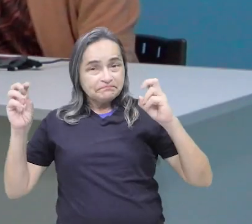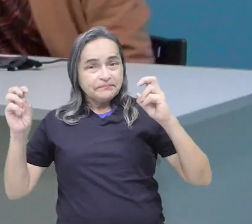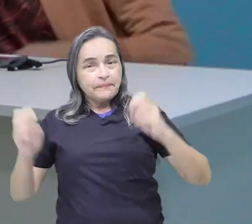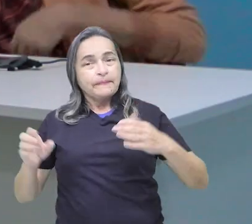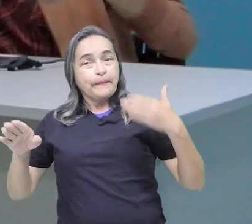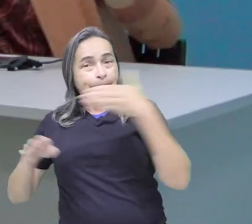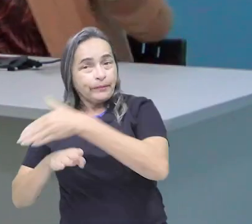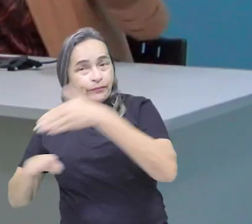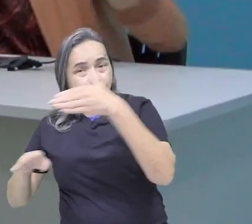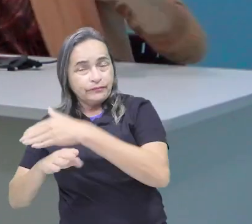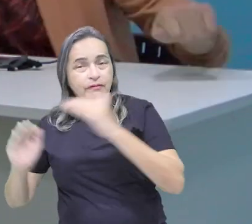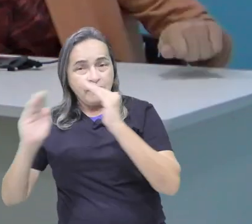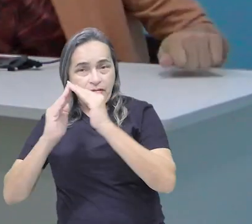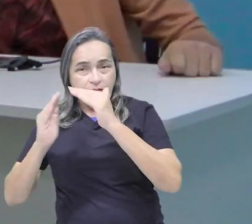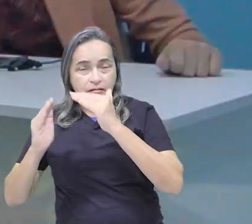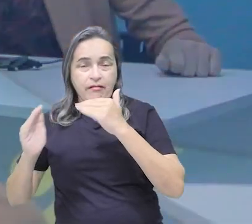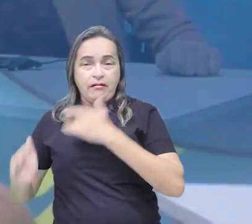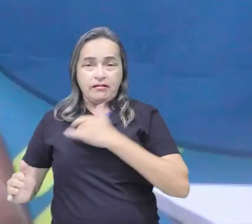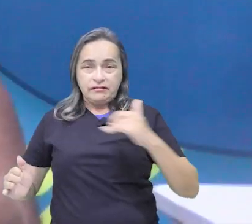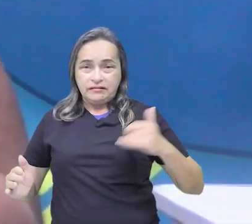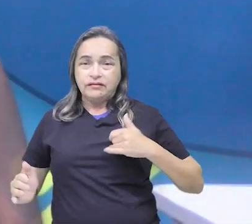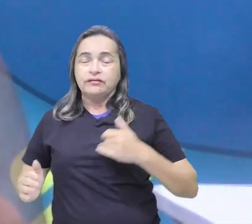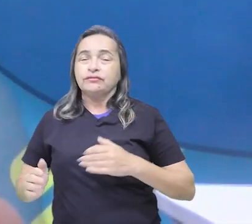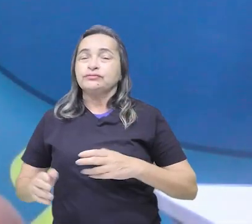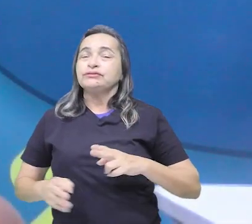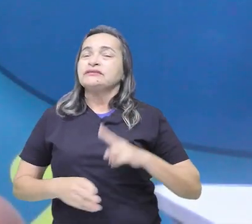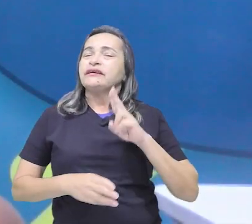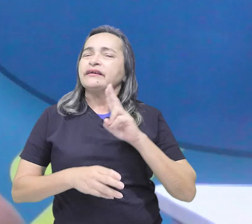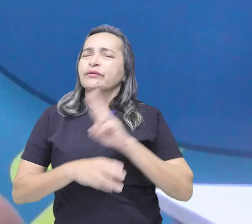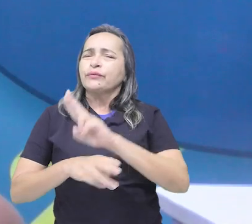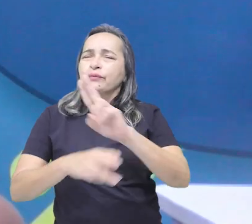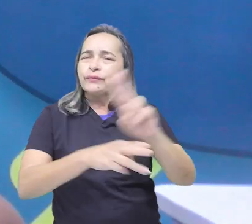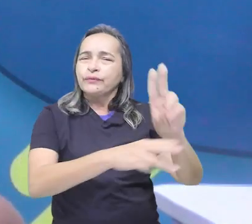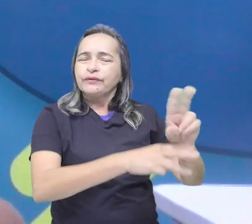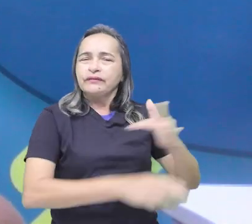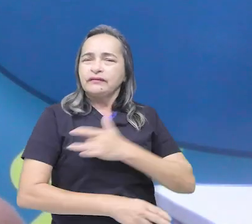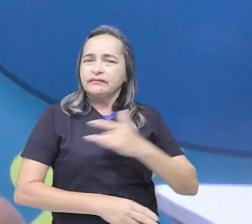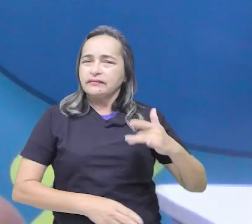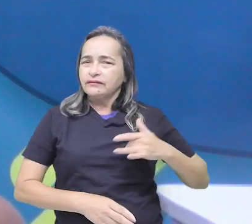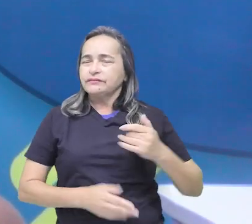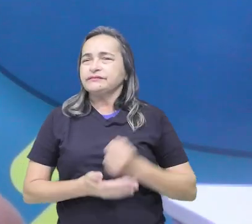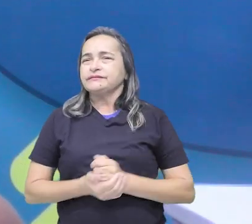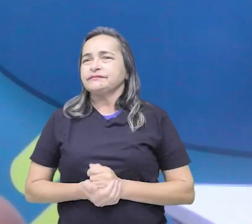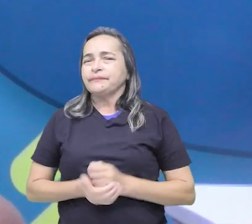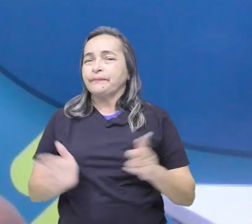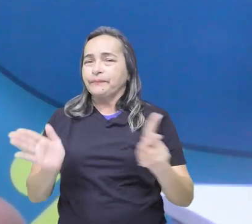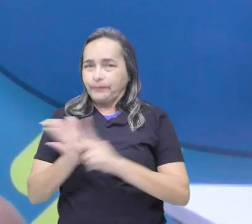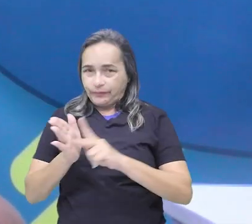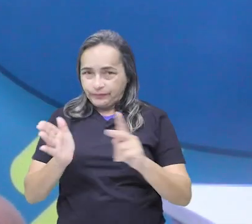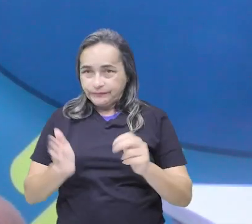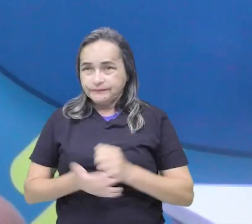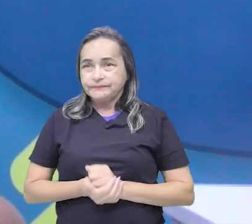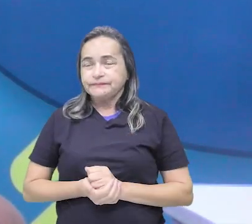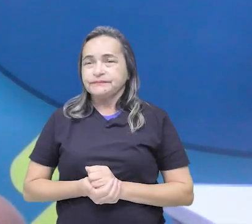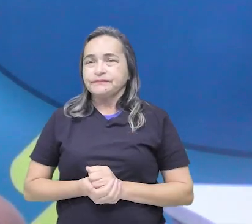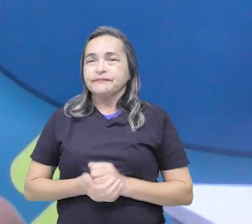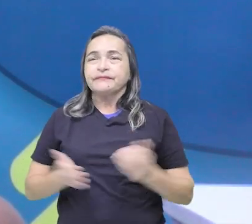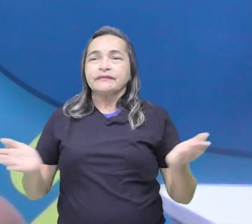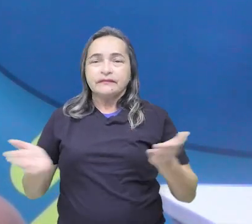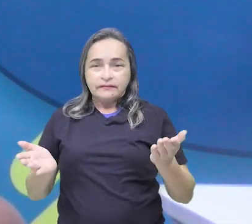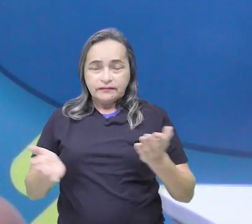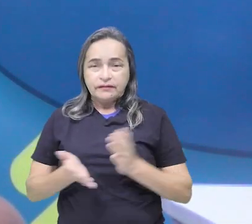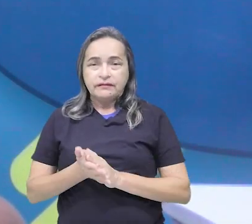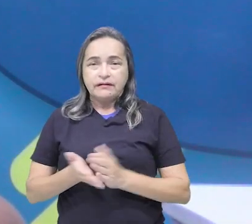da sua saúde. O senhor pode olhar para aquela câmera ali. Tá bem. Então, assim, levando em consideração esse finalzinho, eu gostaria